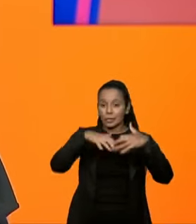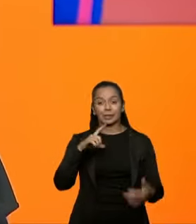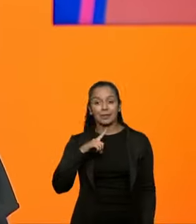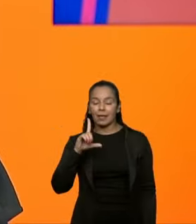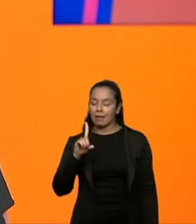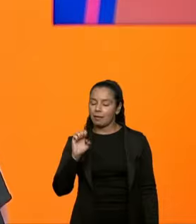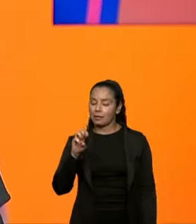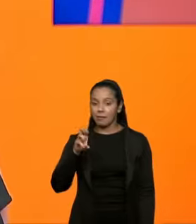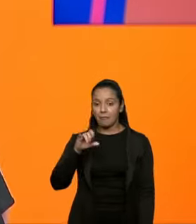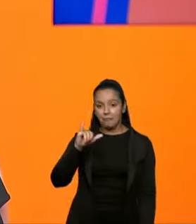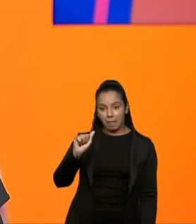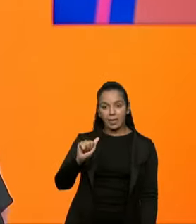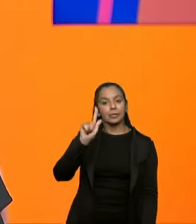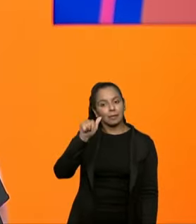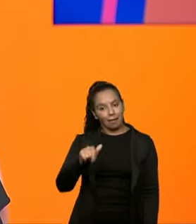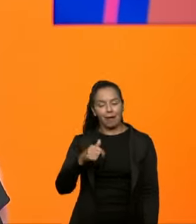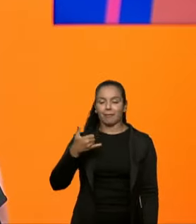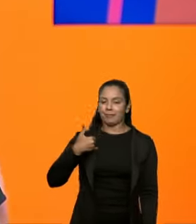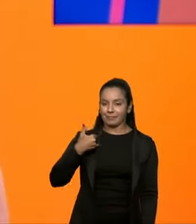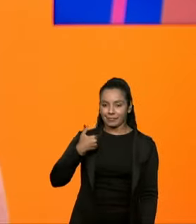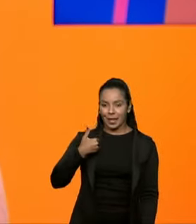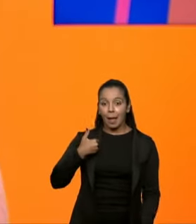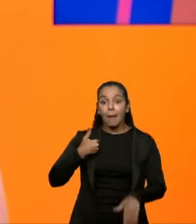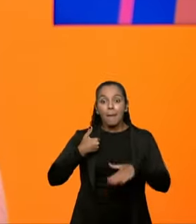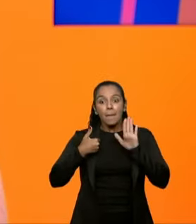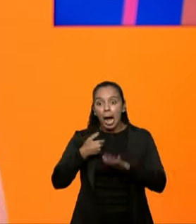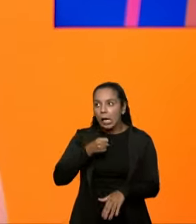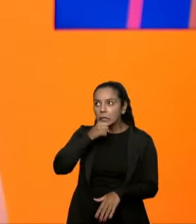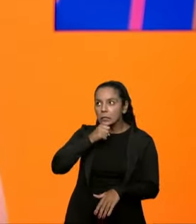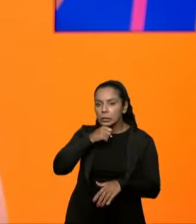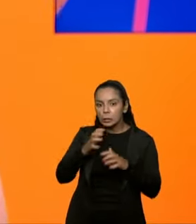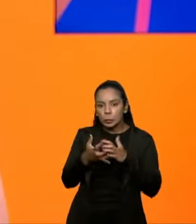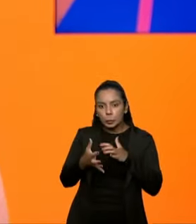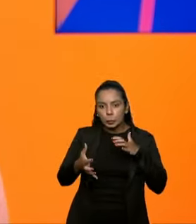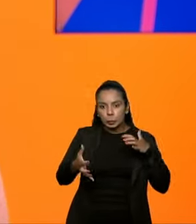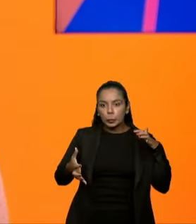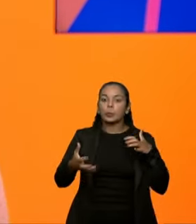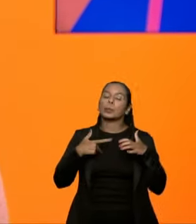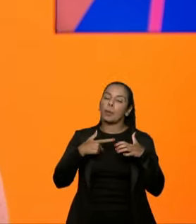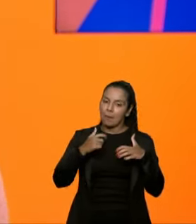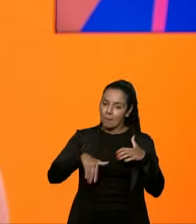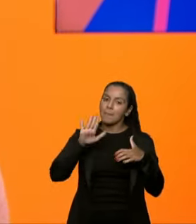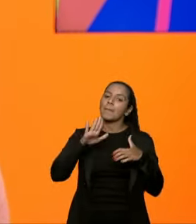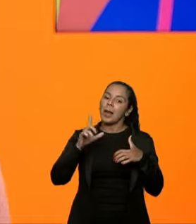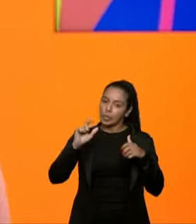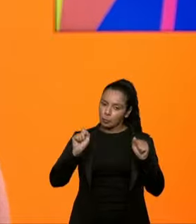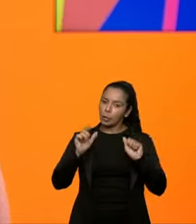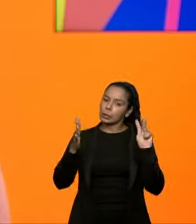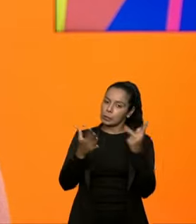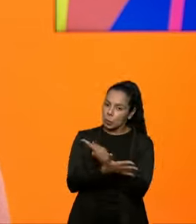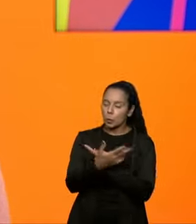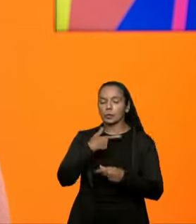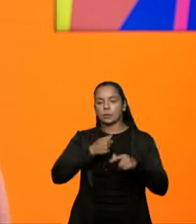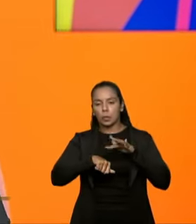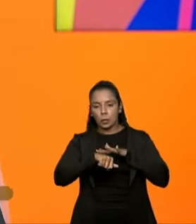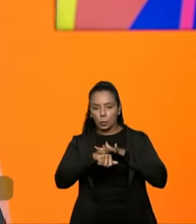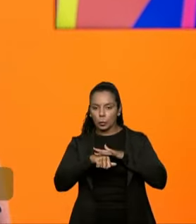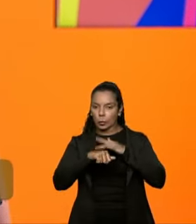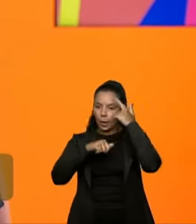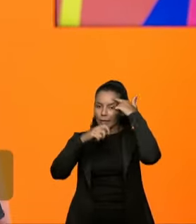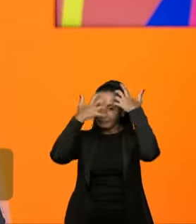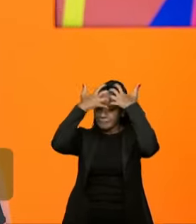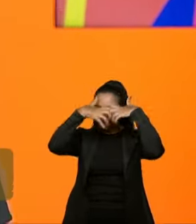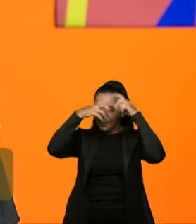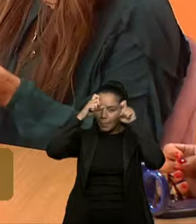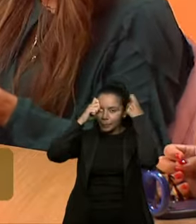idade. Sim. Então, quanto maior a idade, maior a chance de ter essa doença degenerativa, que é acelerada. E hoje a